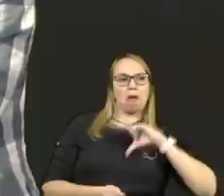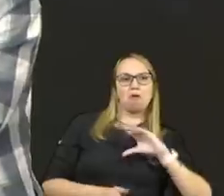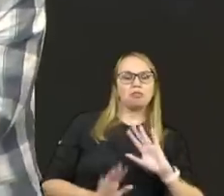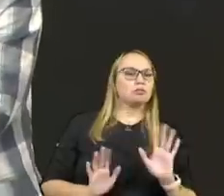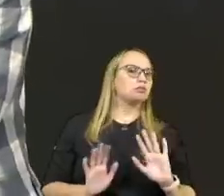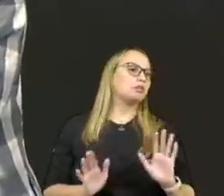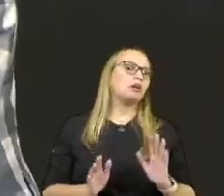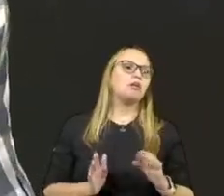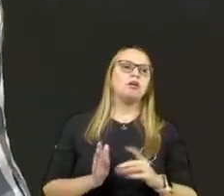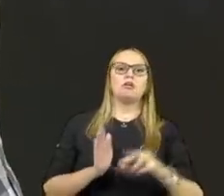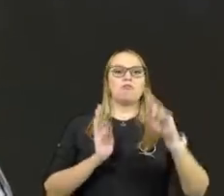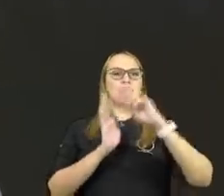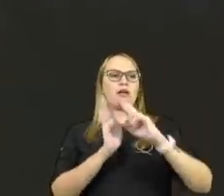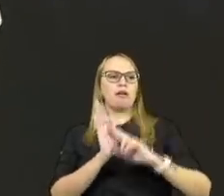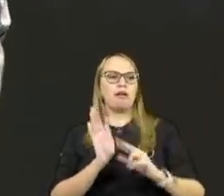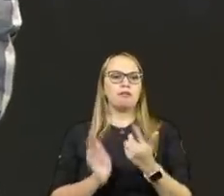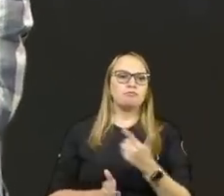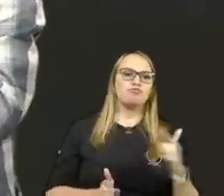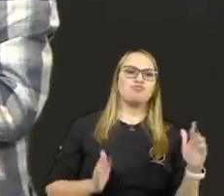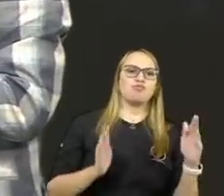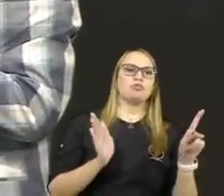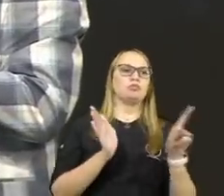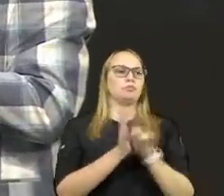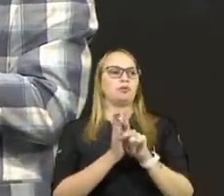dogmas denominacionais.